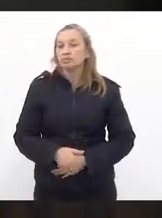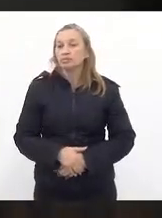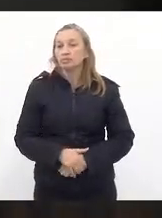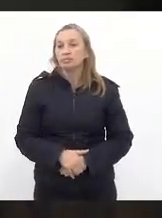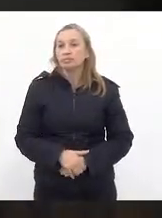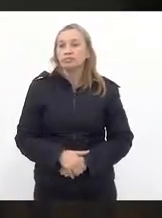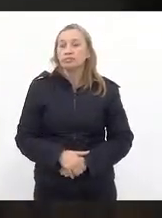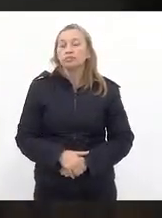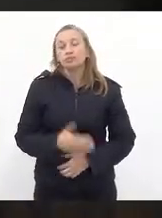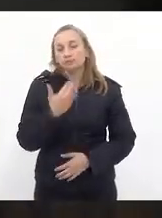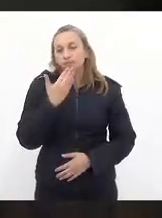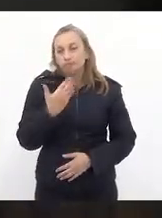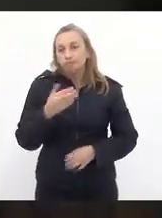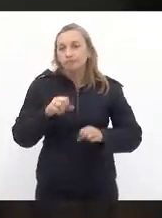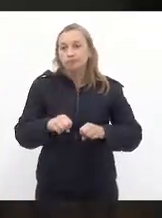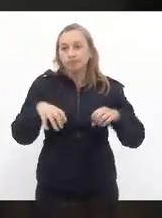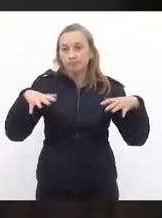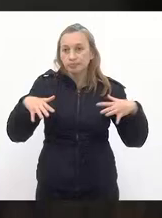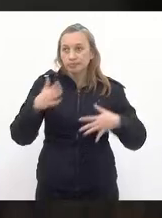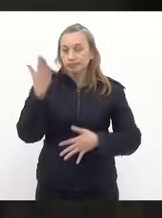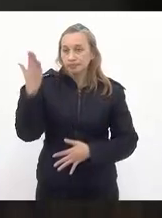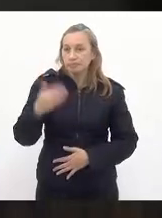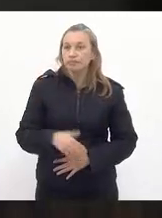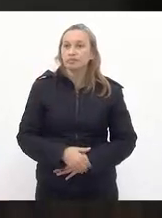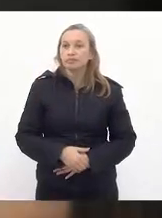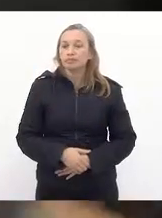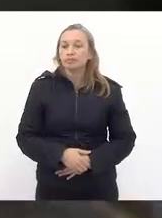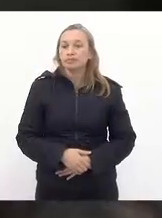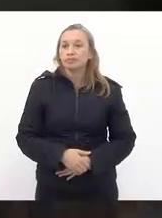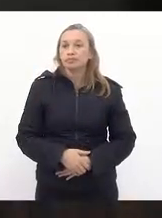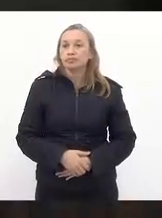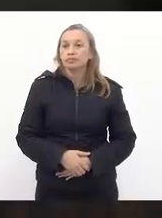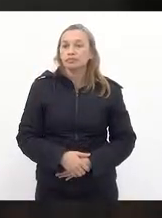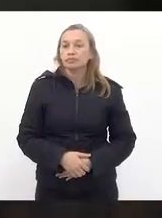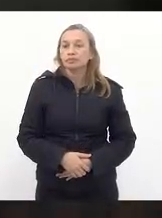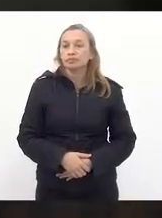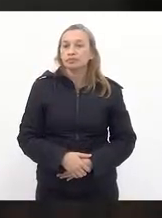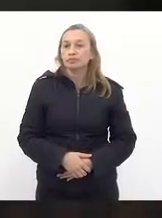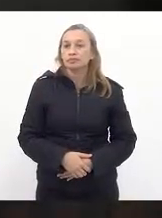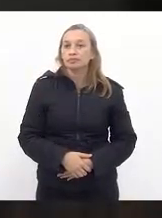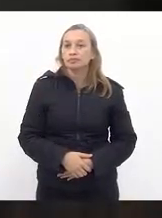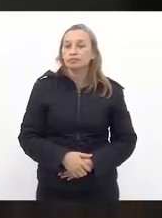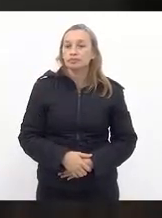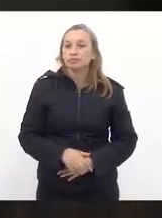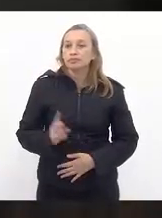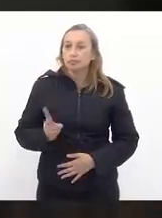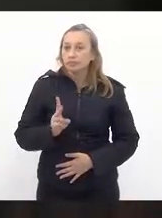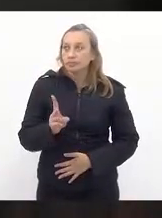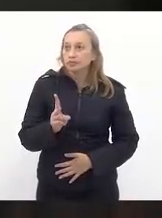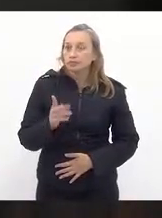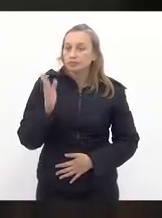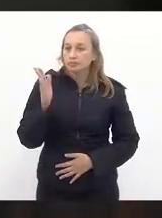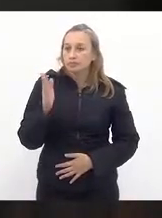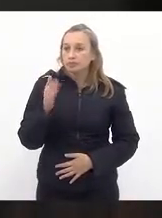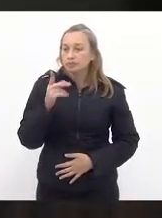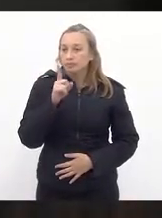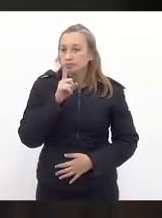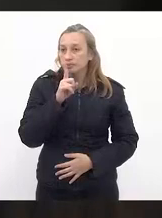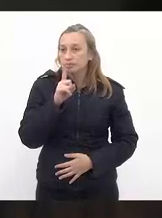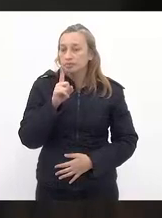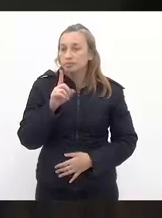e eu pediria galeria para que mantivesse aí